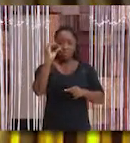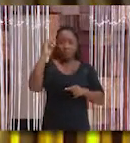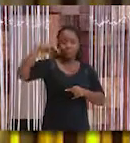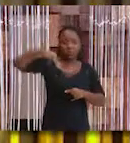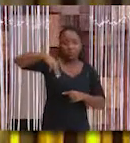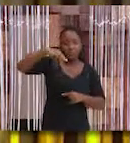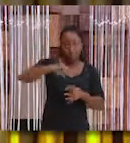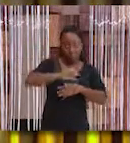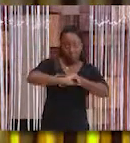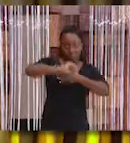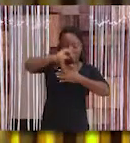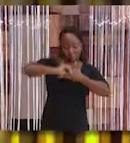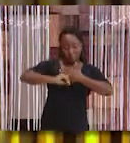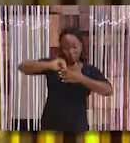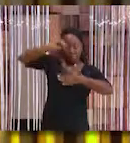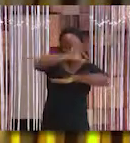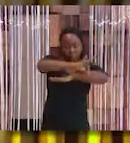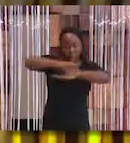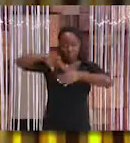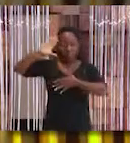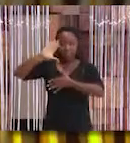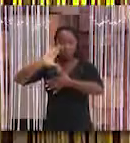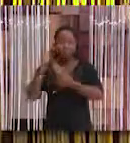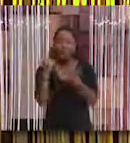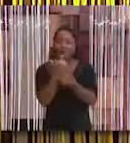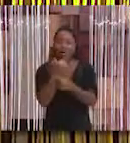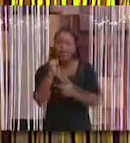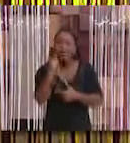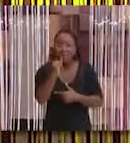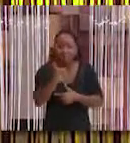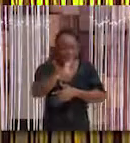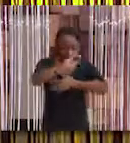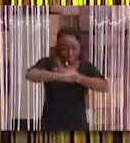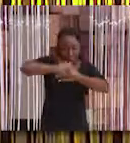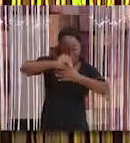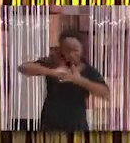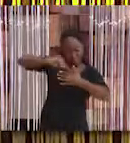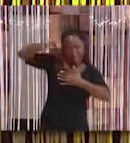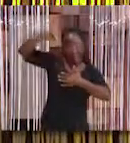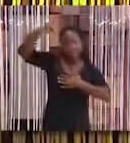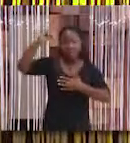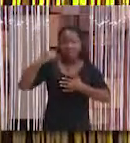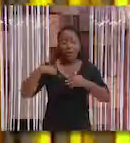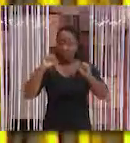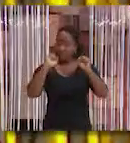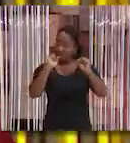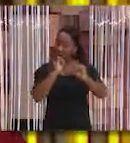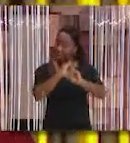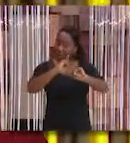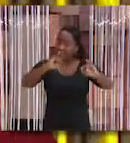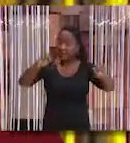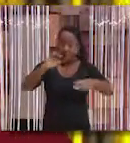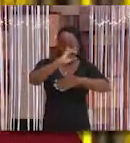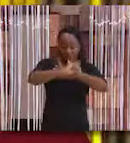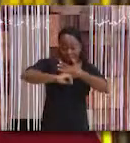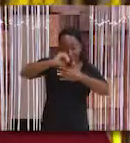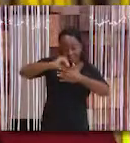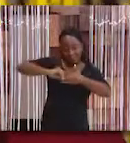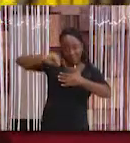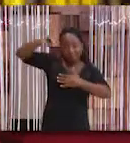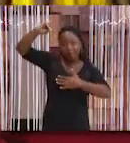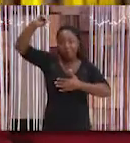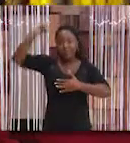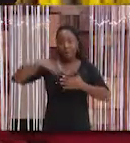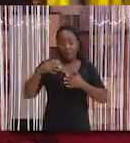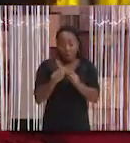reduzido a 1 centímetro nessa escala de grandeza cartográfica. Acho engraçado dizer escala de grandeza. Eu poderia falar, numa